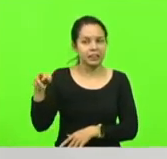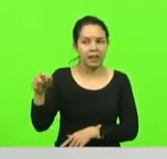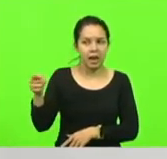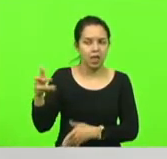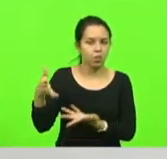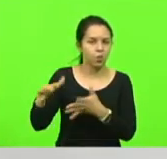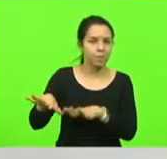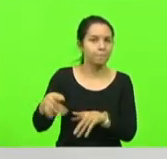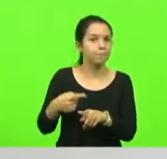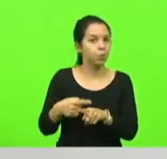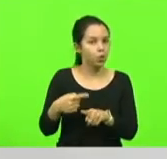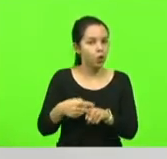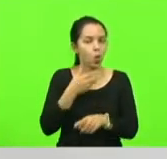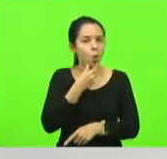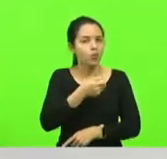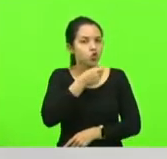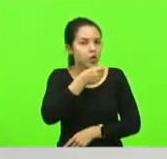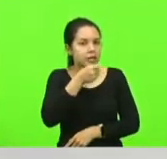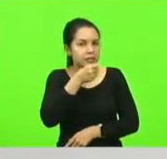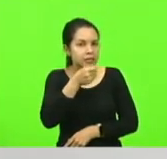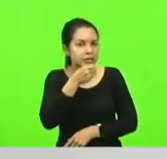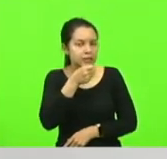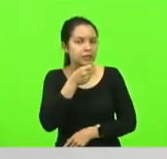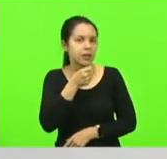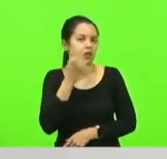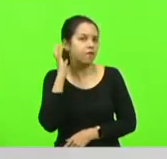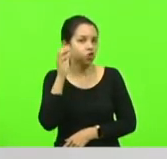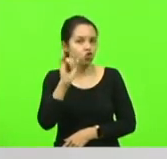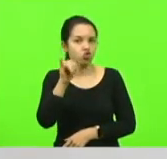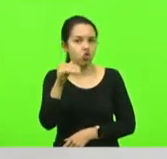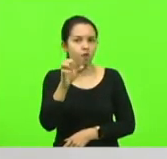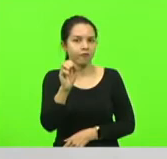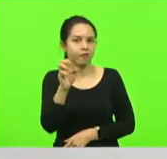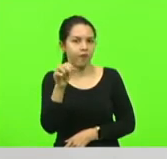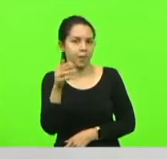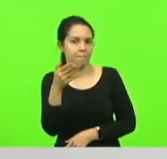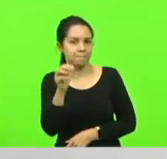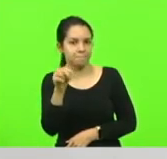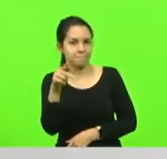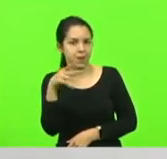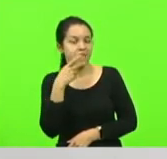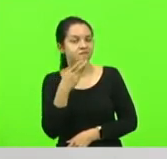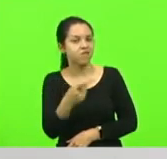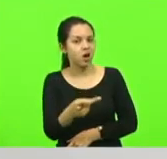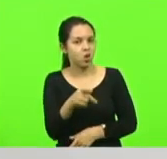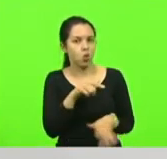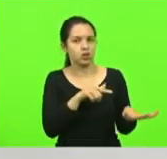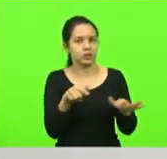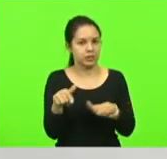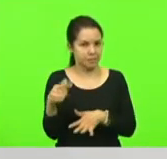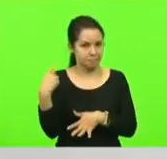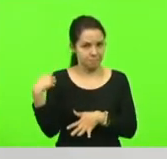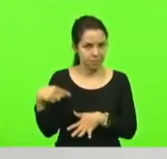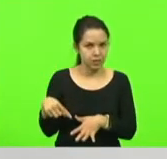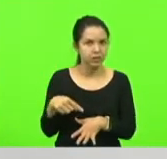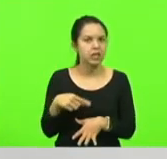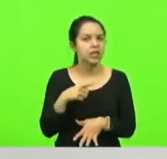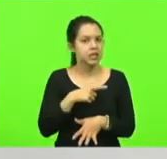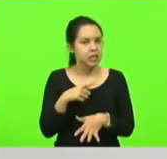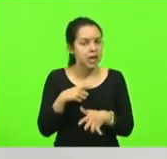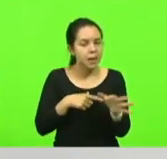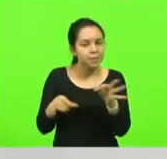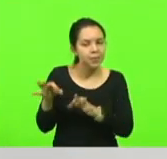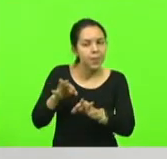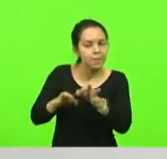da Jovem Pan anunciou nessa semana, no Pingo nos Is, que existe uma tramóia